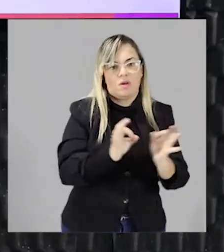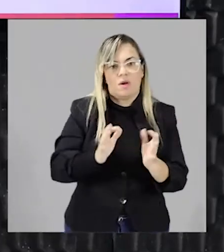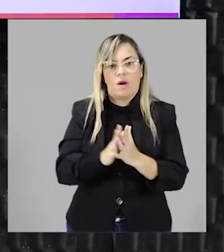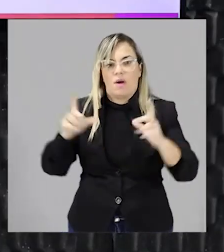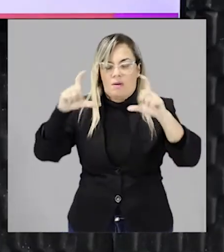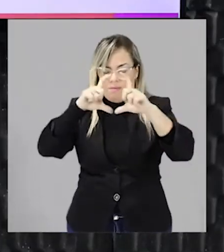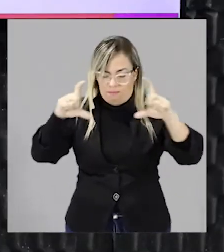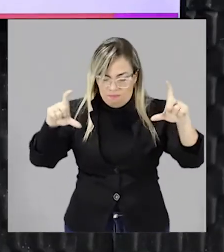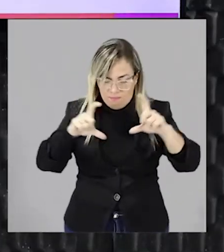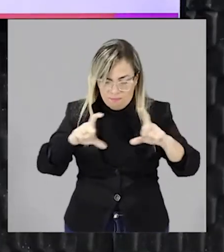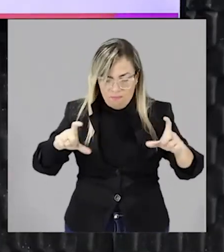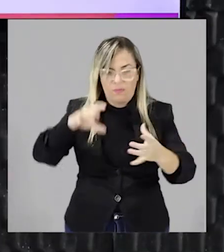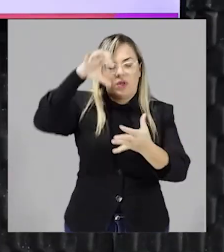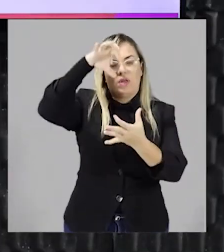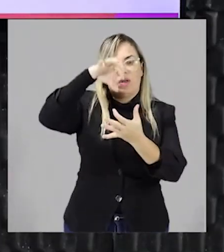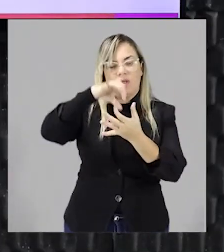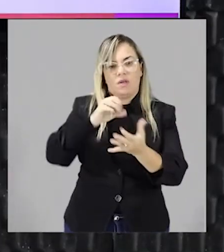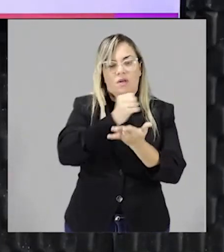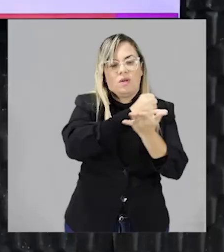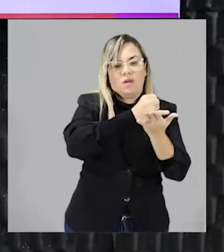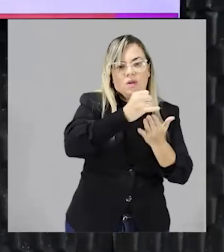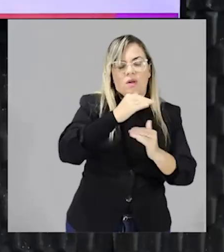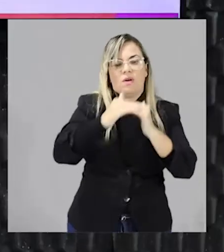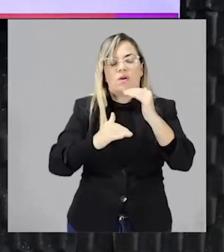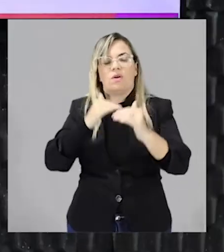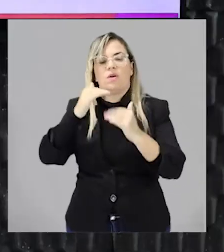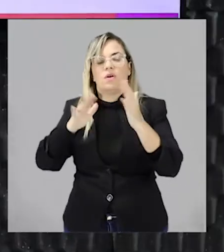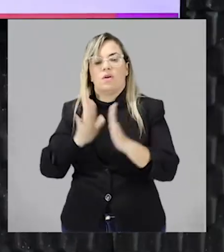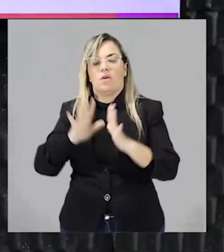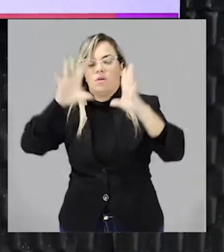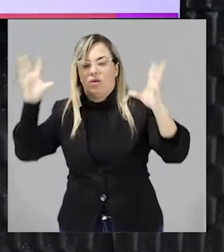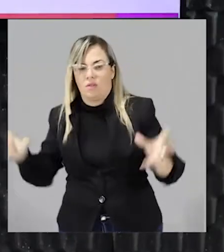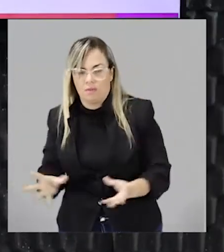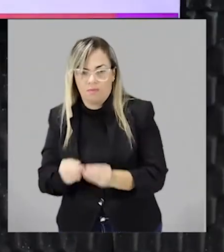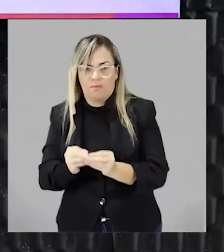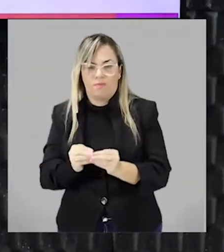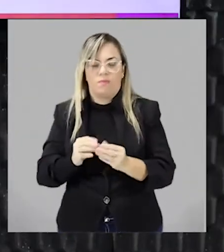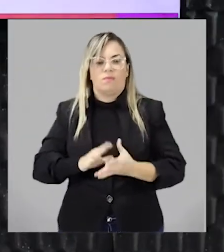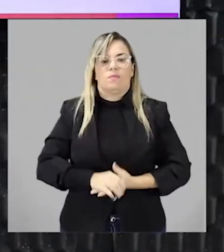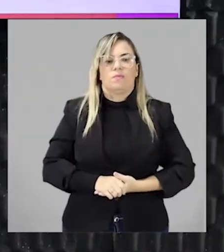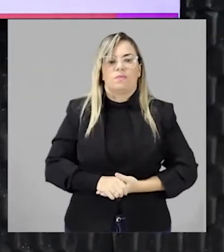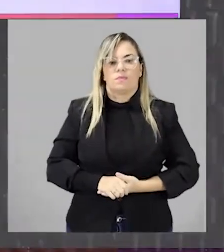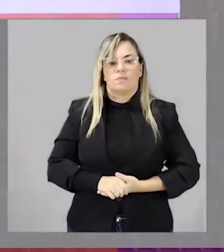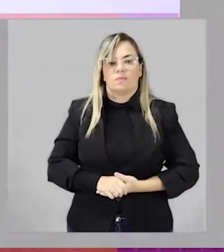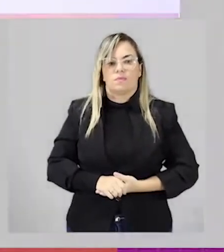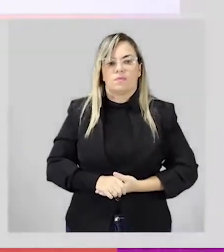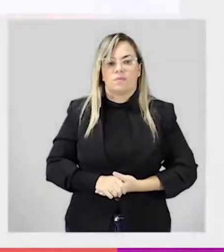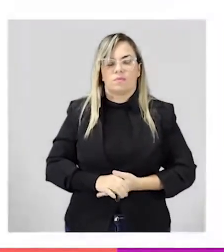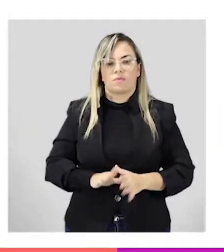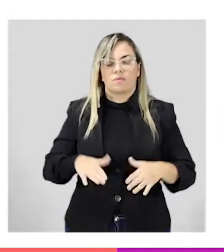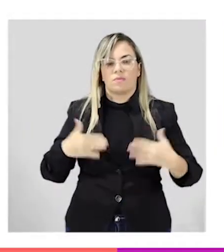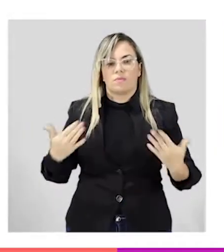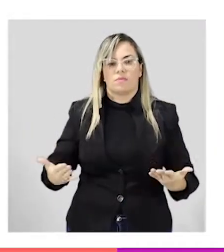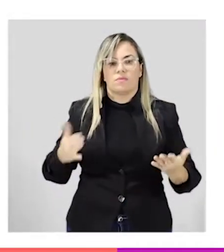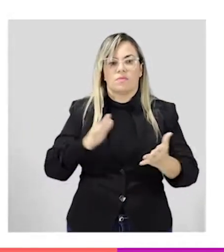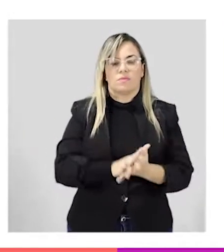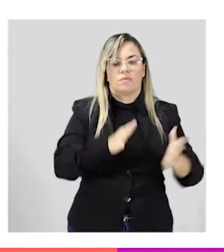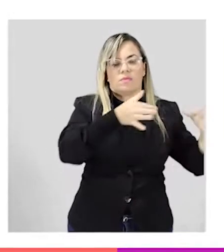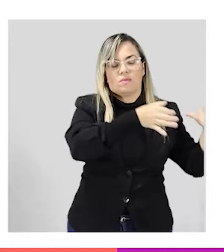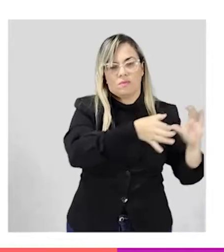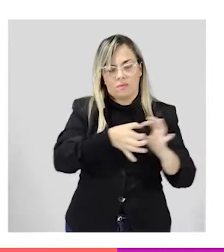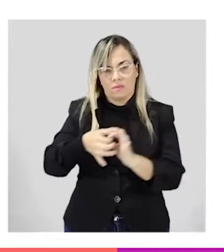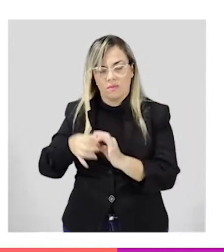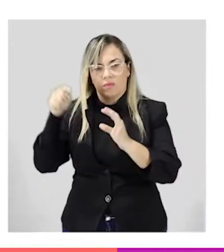parágrafos. Então, introdução, desenvolvimento e conclusão. A coesão. A coesão